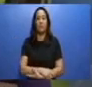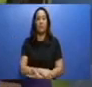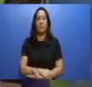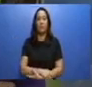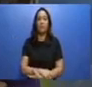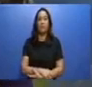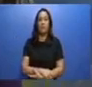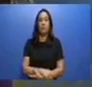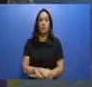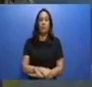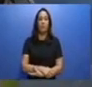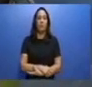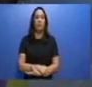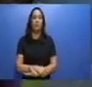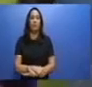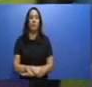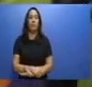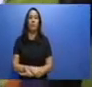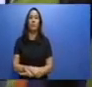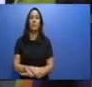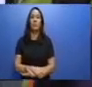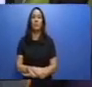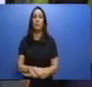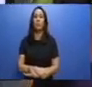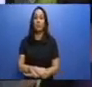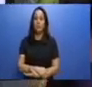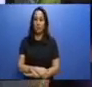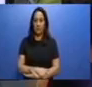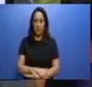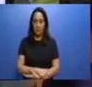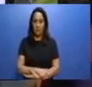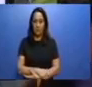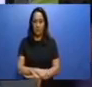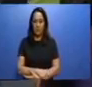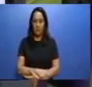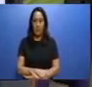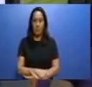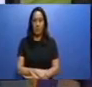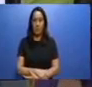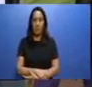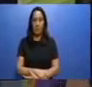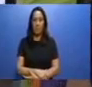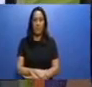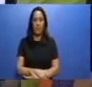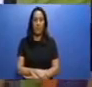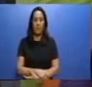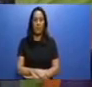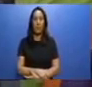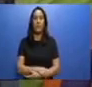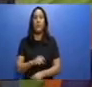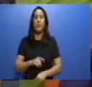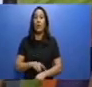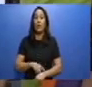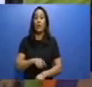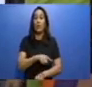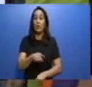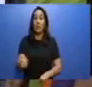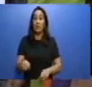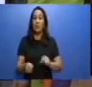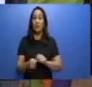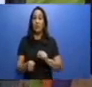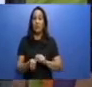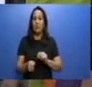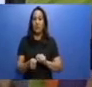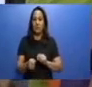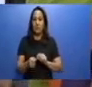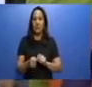tá bom, pessoal? Lembrando para vocês. E aí, na hora que você estiver fazendo a aula, você dá